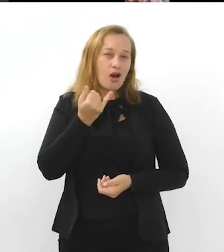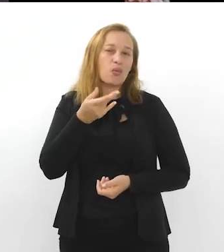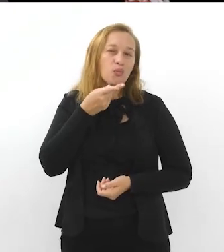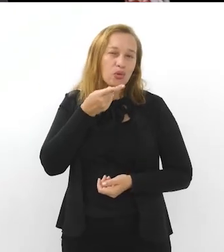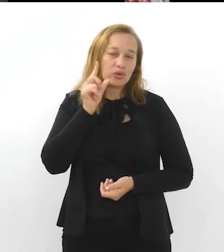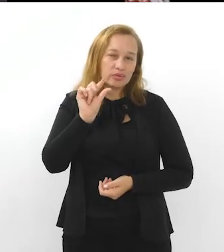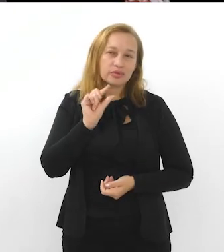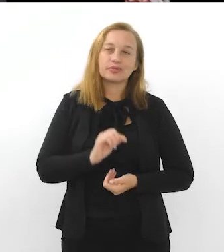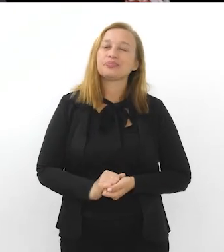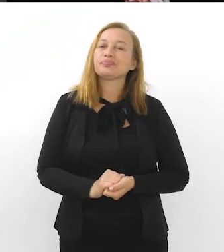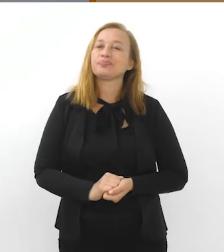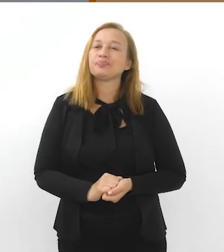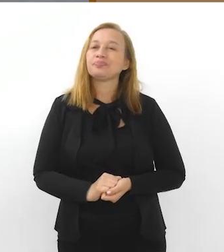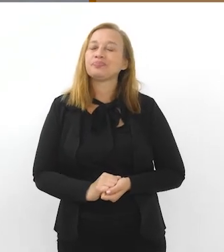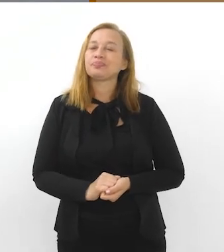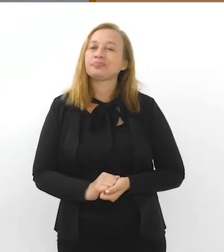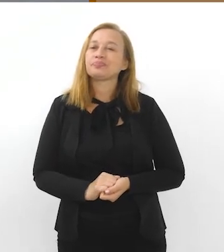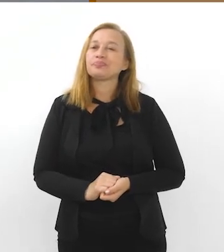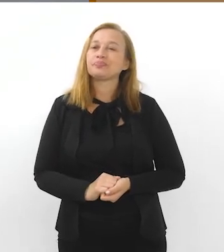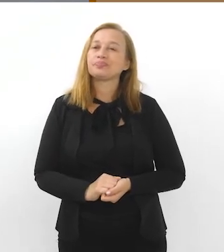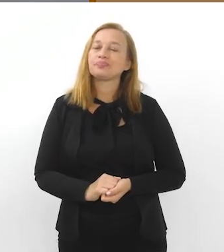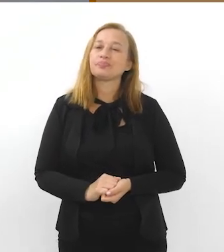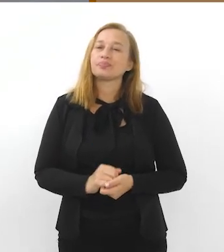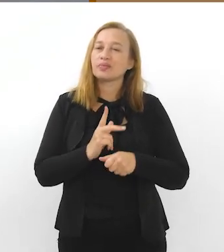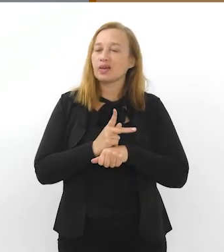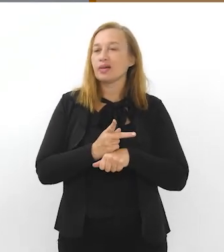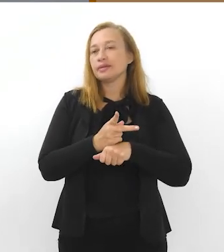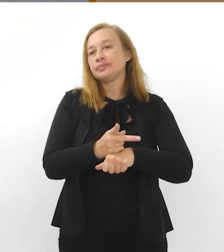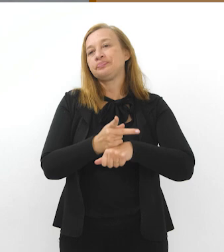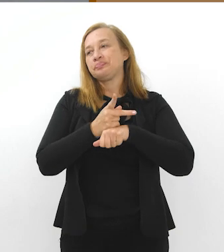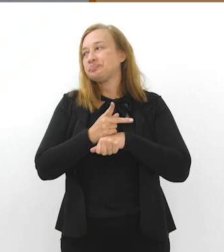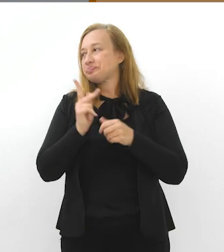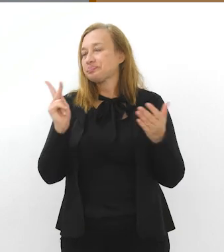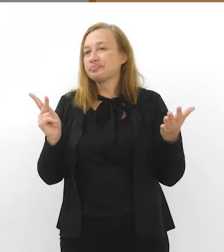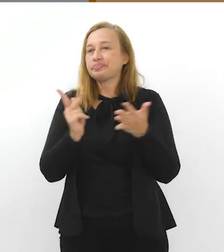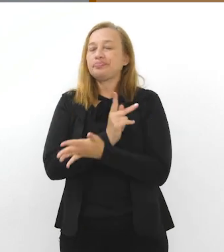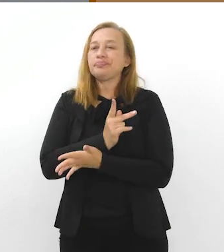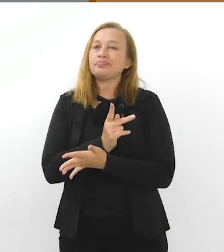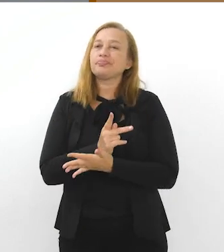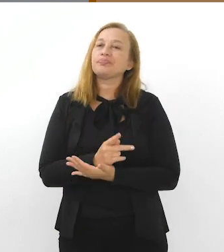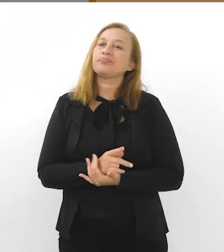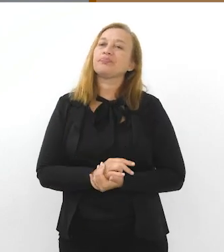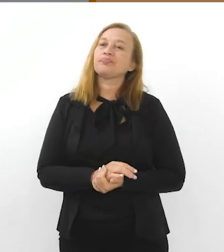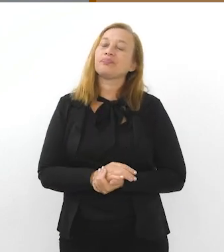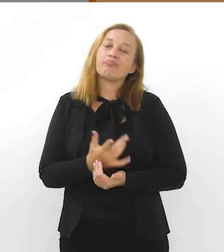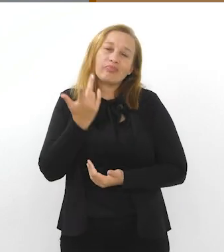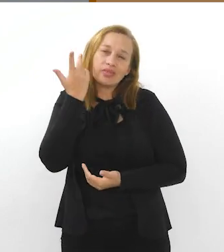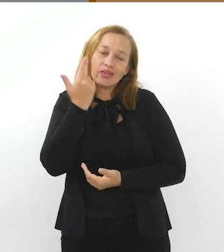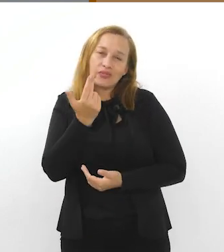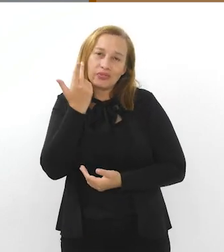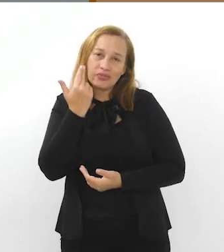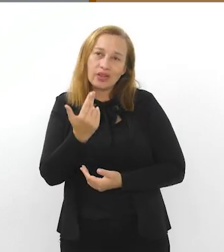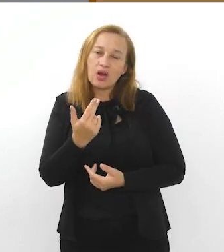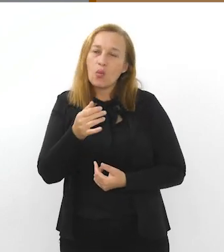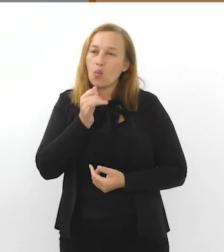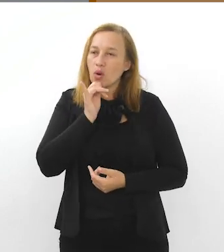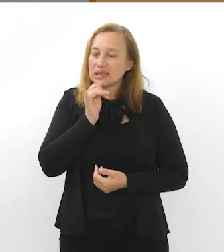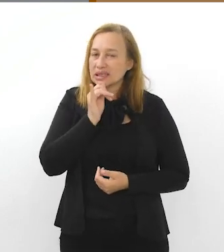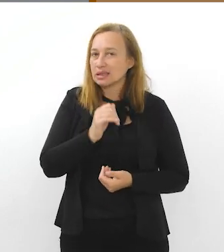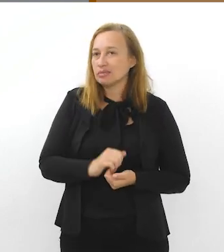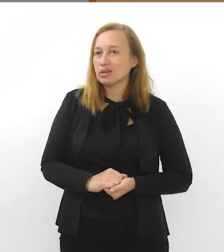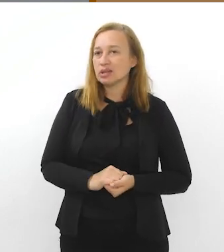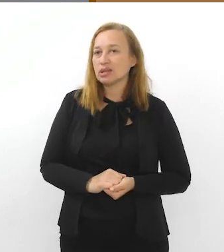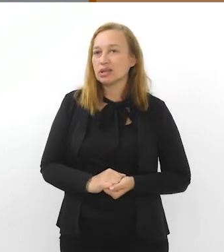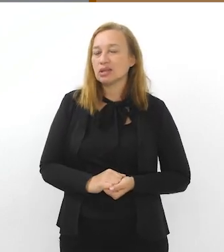gente. Tá. Essas premiações estão acontecendo assim de forma muito natural, né? Por